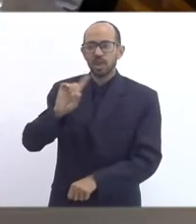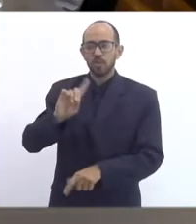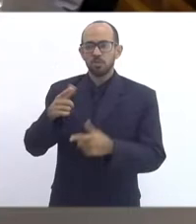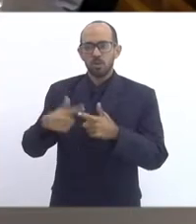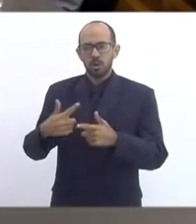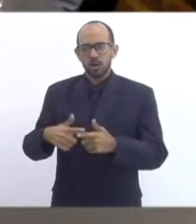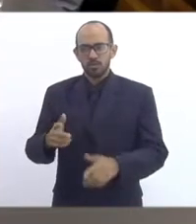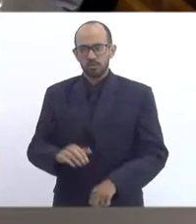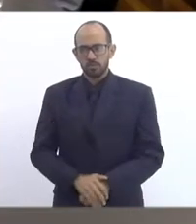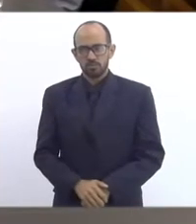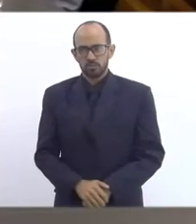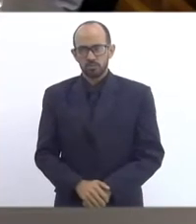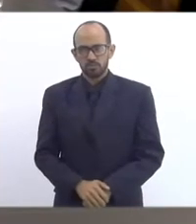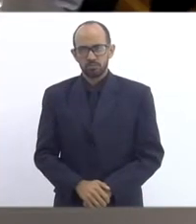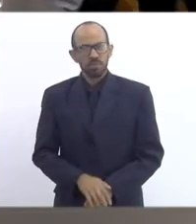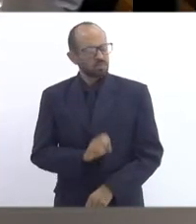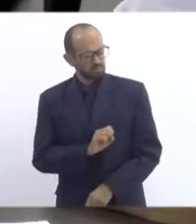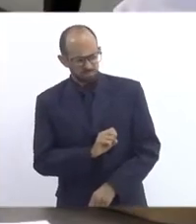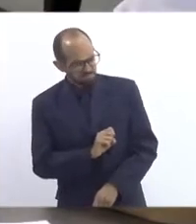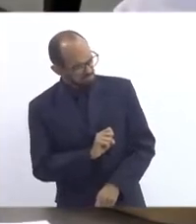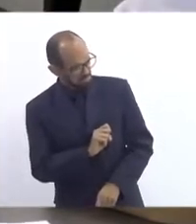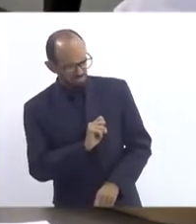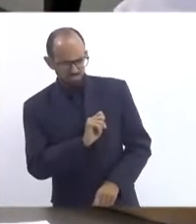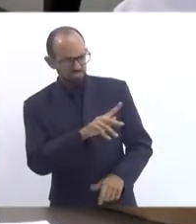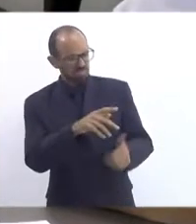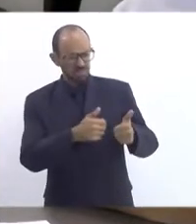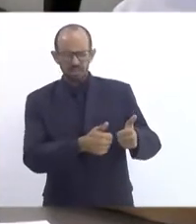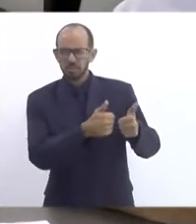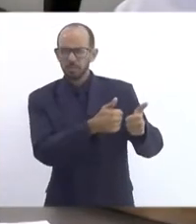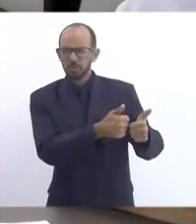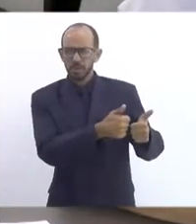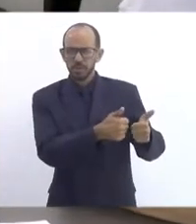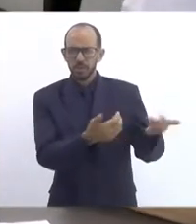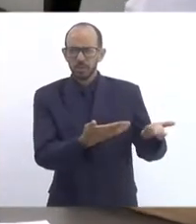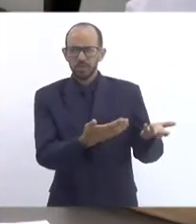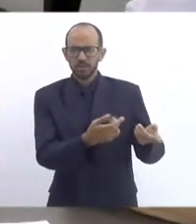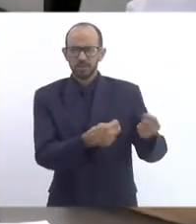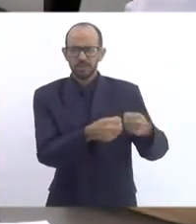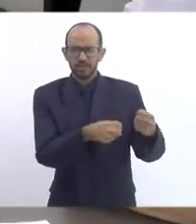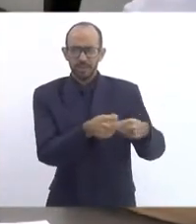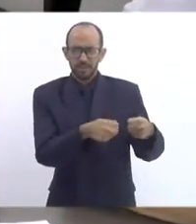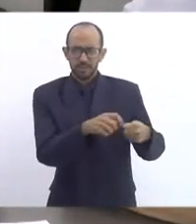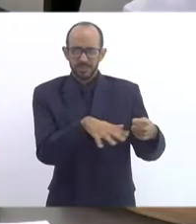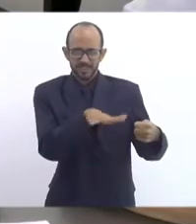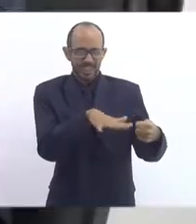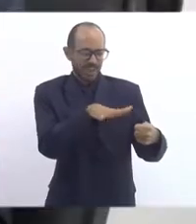bom. Poupa imagem. Isso daí, hoje em dia, a gente está numa fase de economia geral.